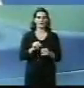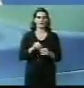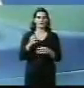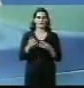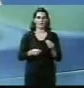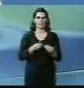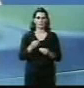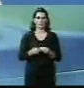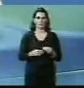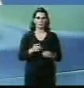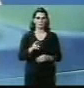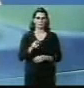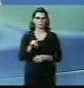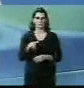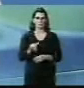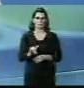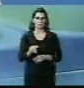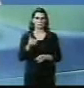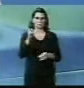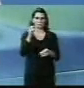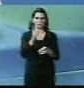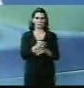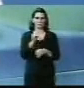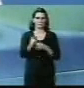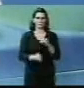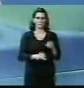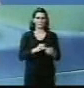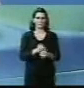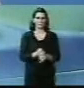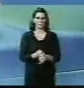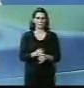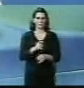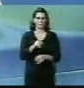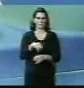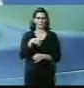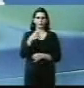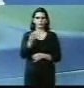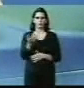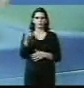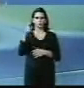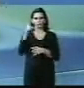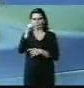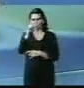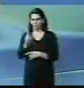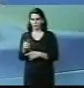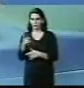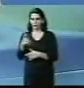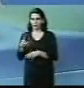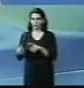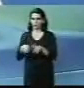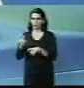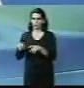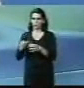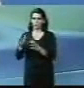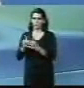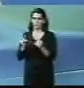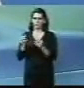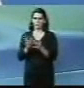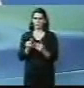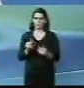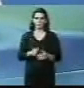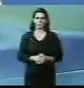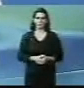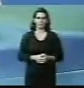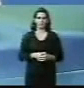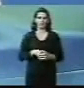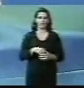como o servidor de proxy. Vai buscar na internet e devolve para aquele computador que executou a solicitação. Então,